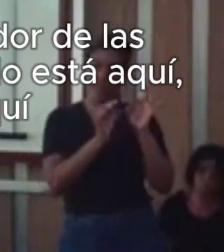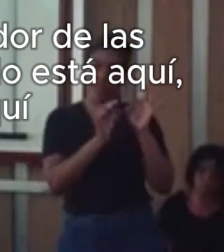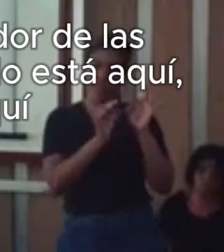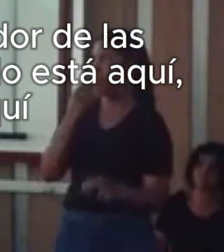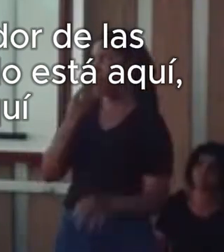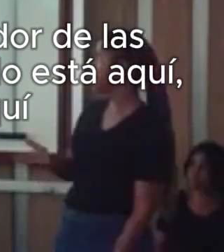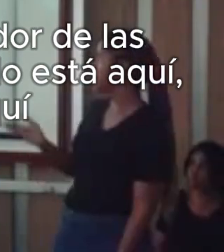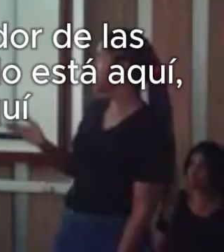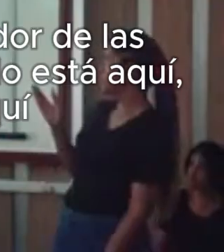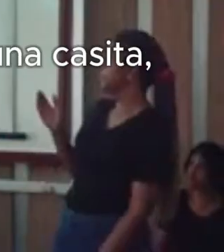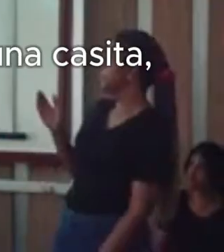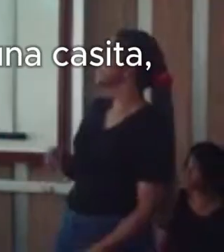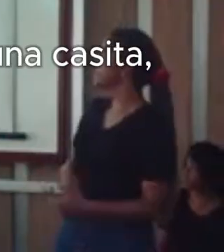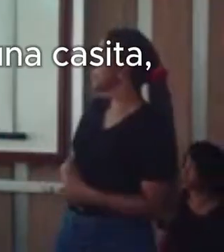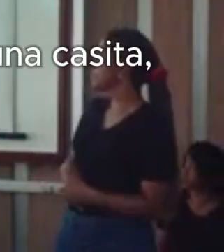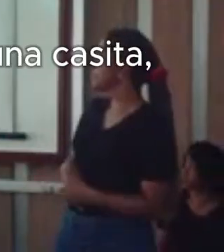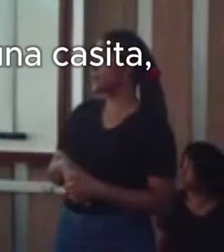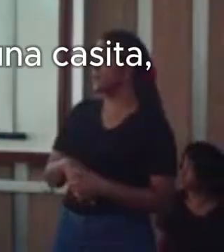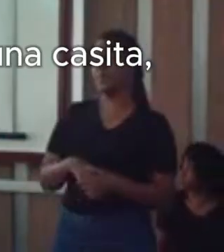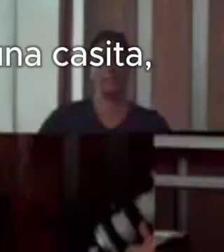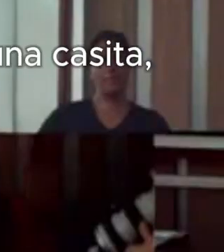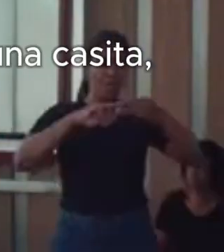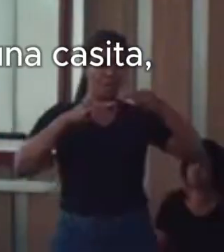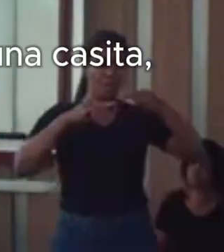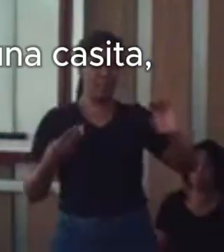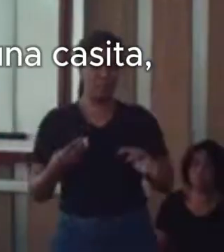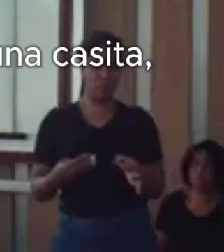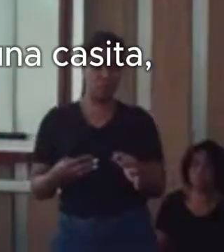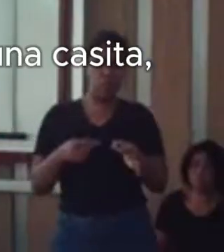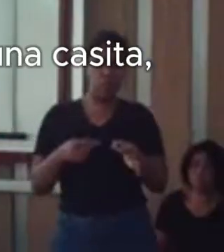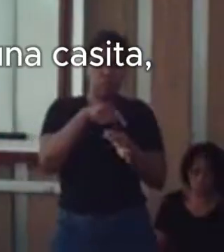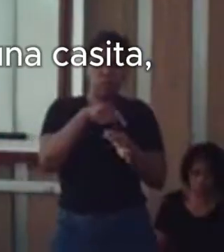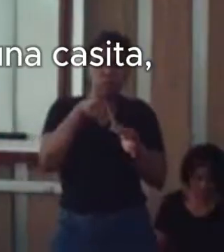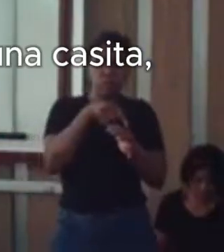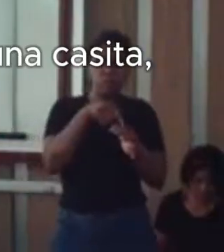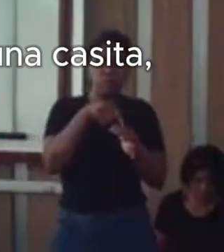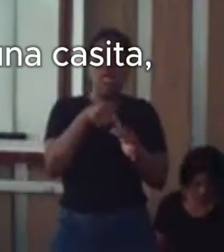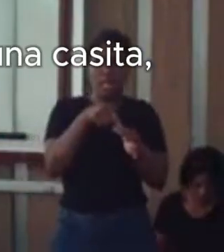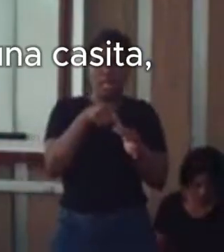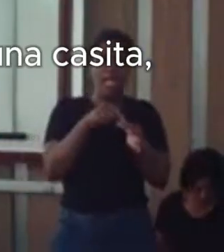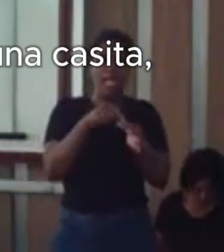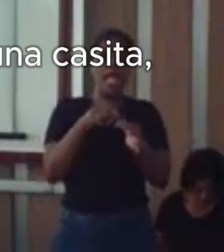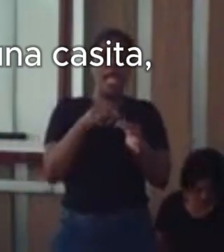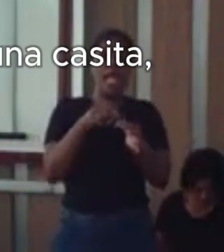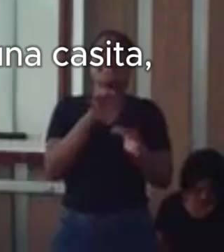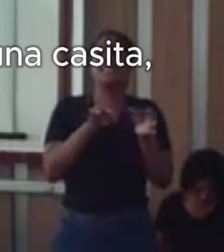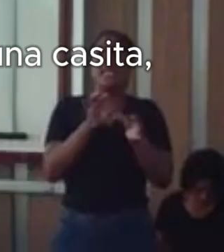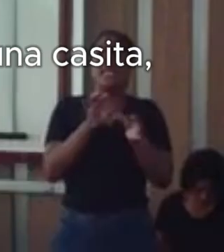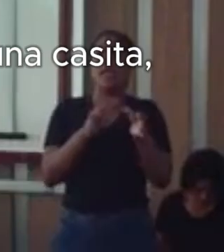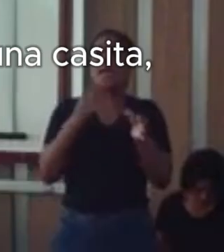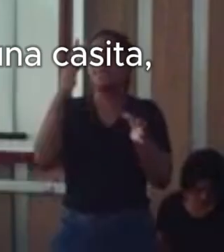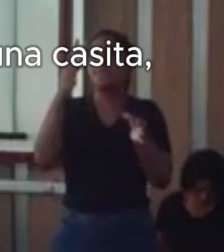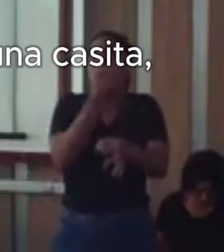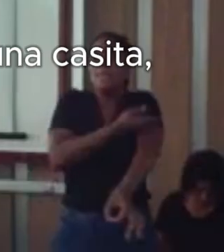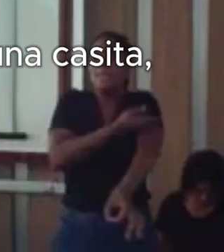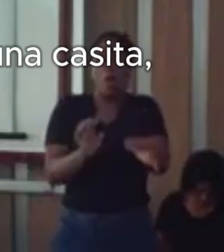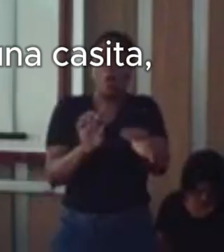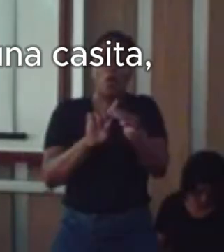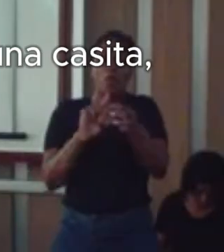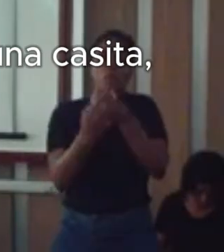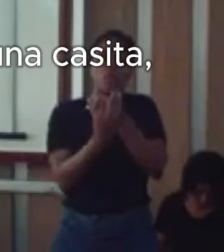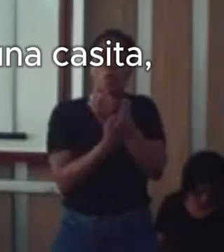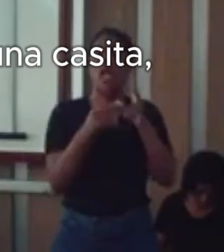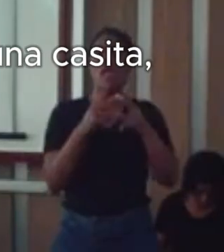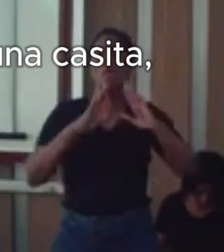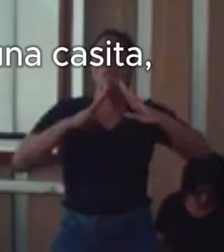aqui. Tá? Então, em volta de cada célula, vocês veem que tem uma malhazinha branca, que é isso daqui. Então, isso aqui é uma